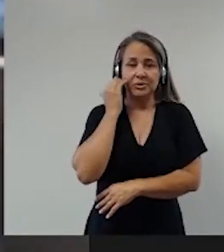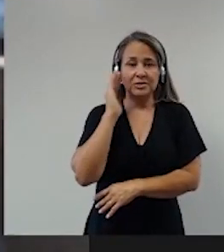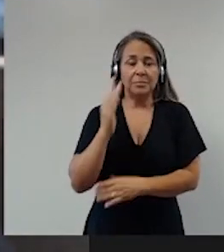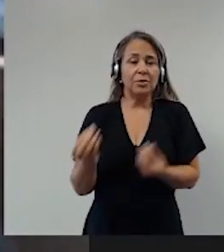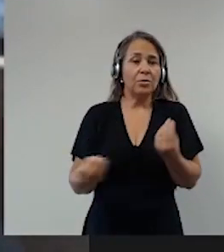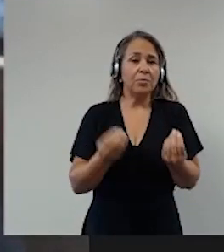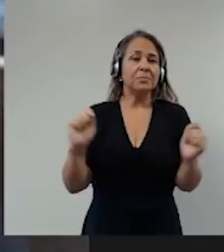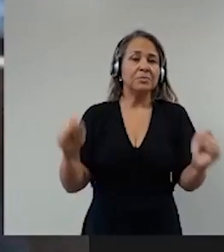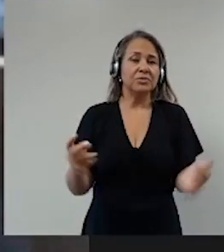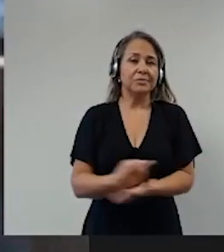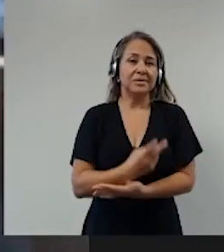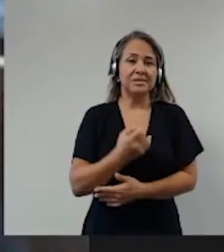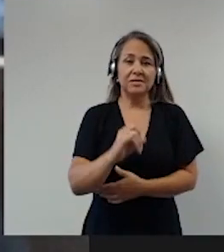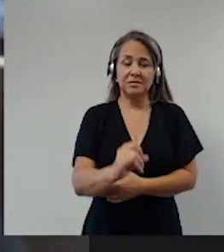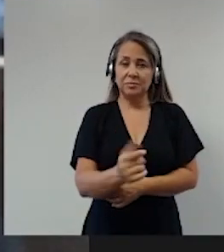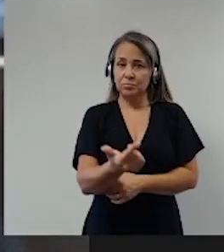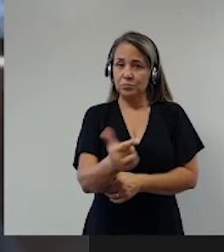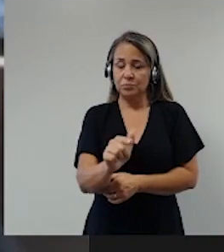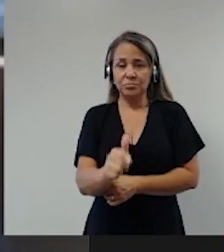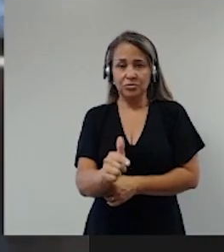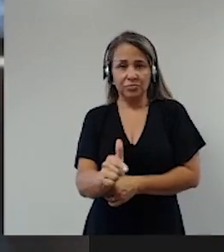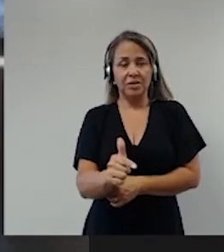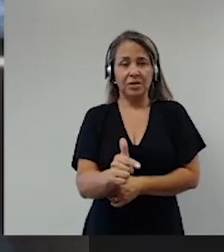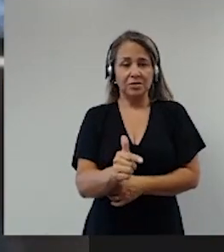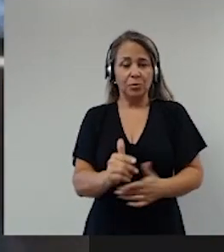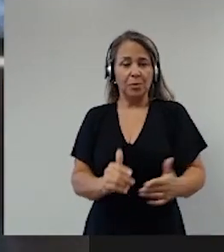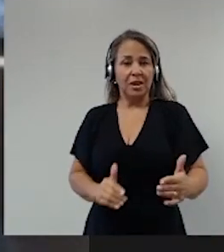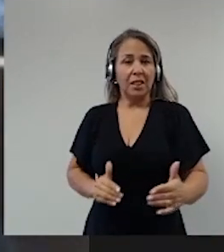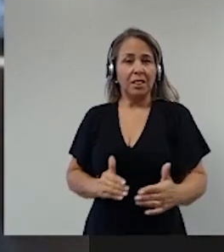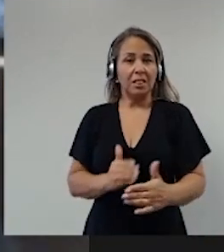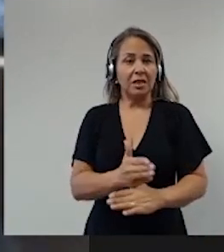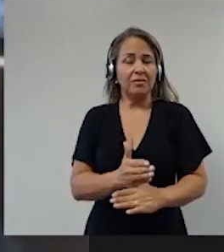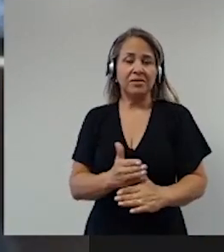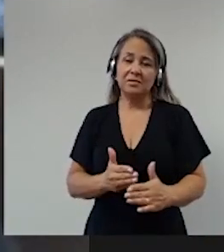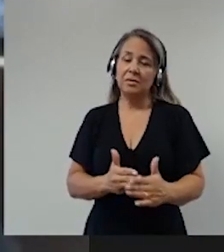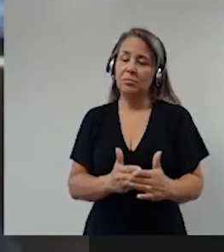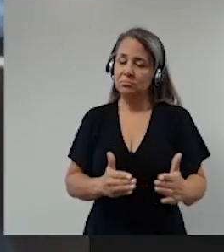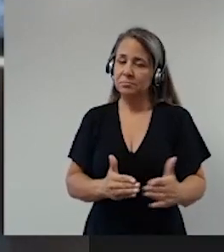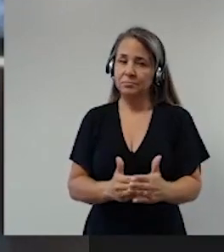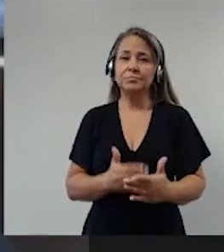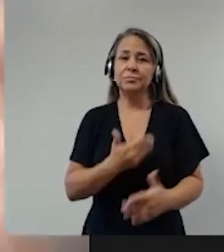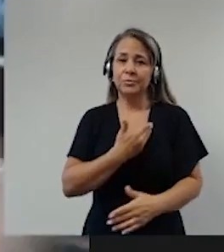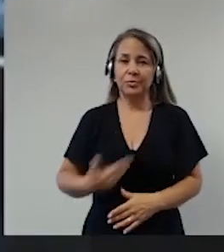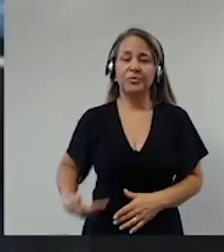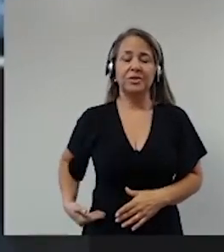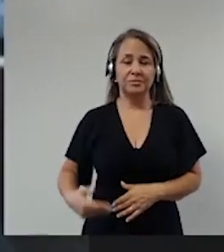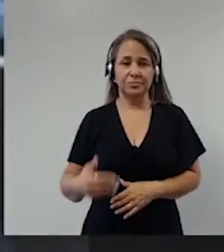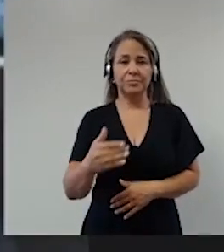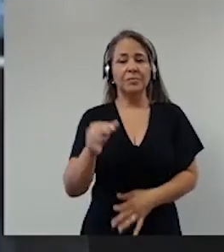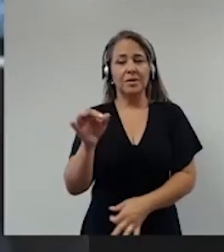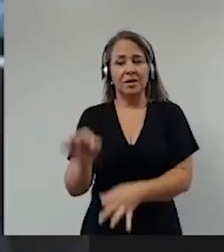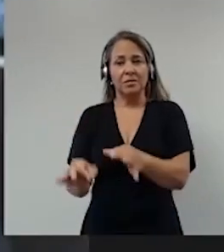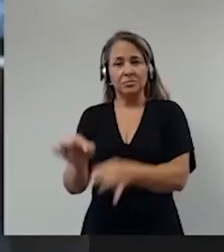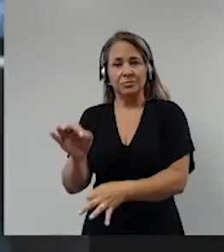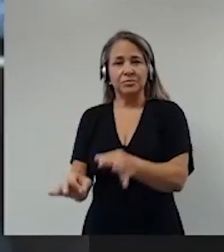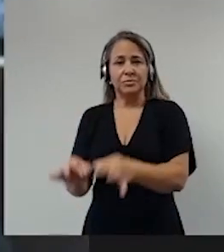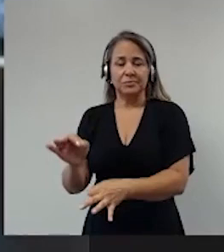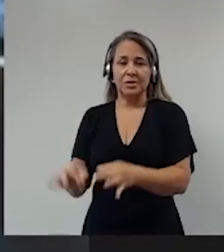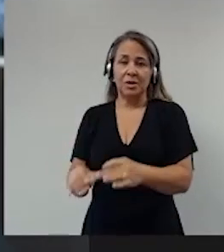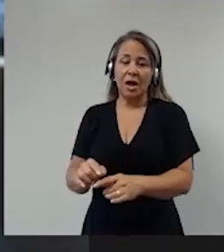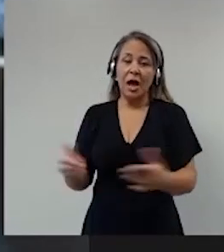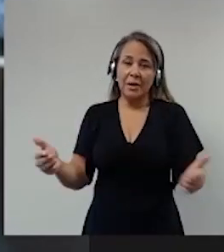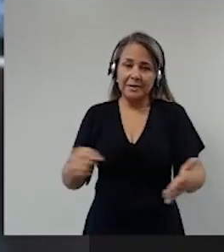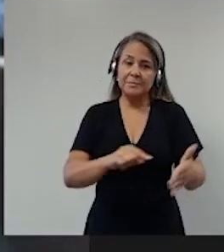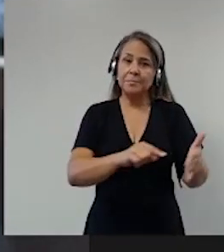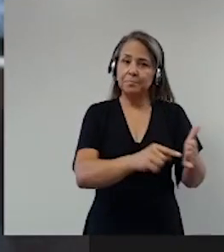danoso acaso não houvesse, de fato, a intervenção do Poder Judiciário. E eu acho que nesse ponto, talvez em outros não, mas